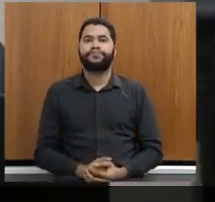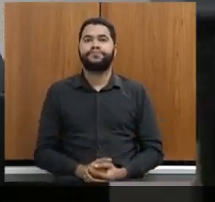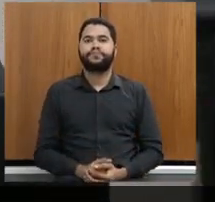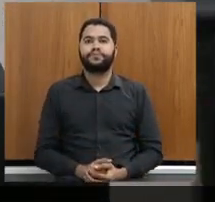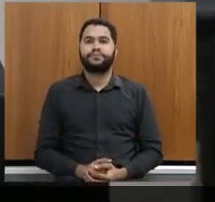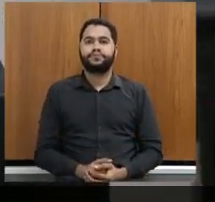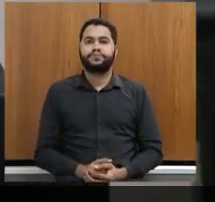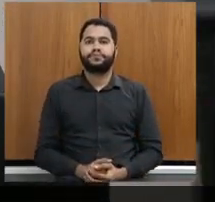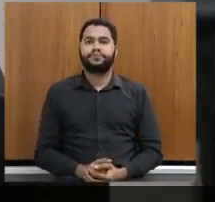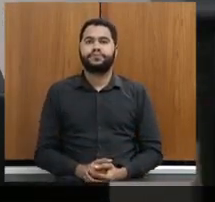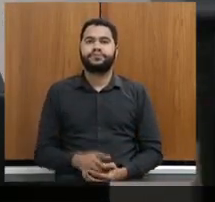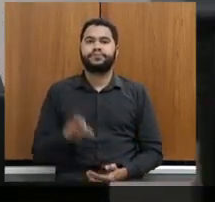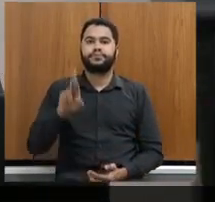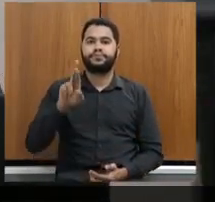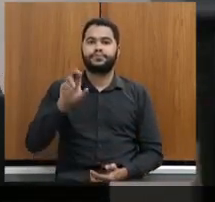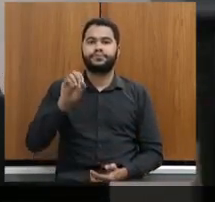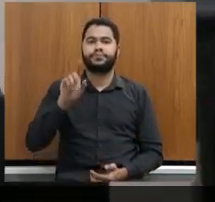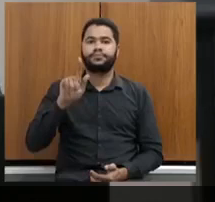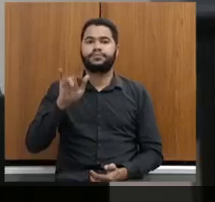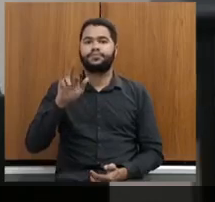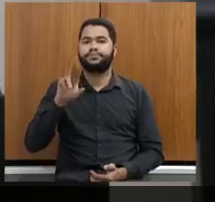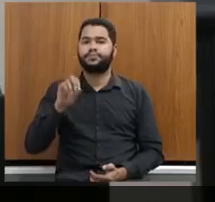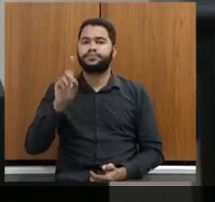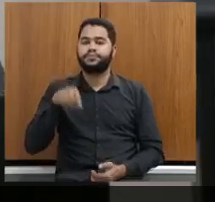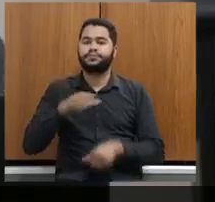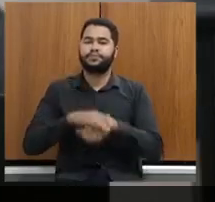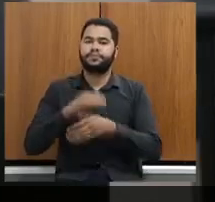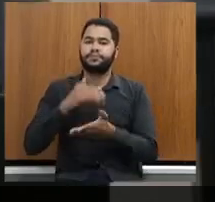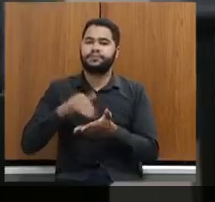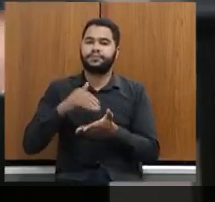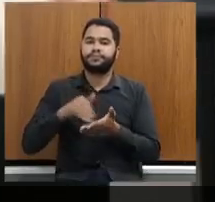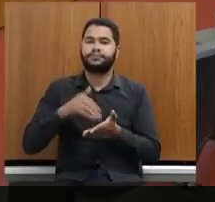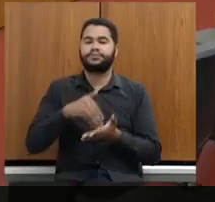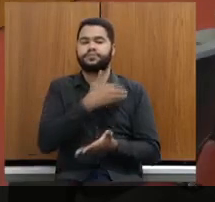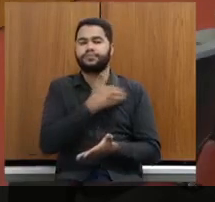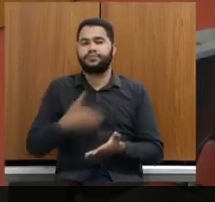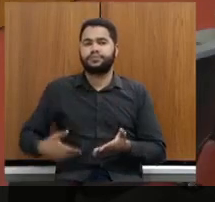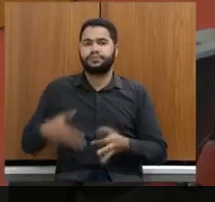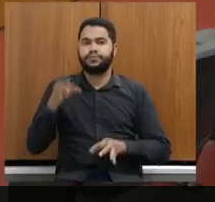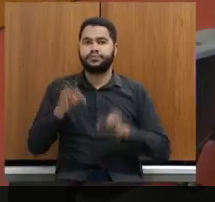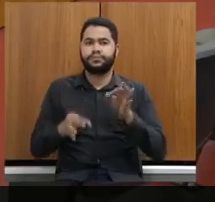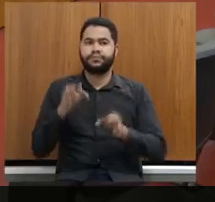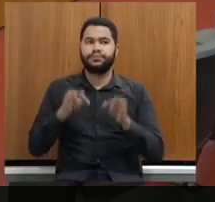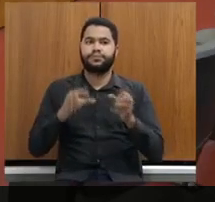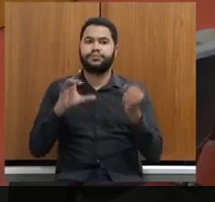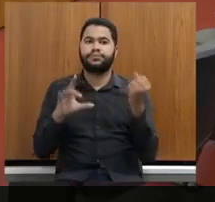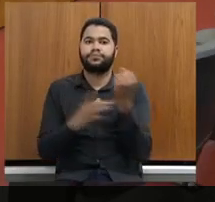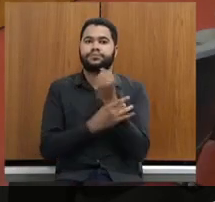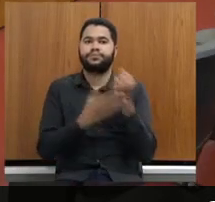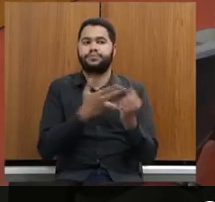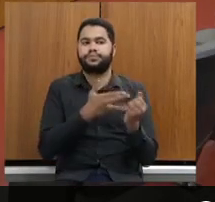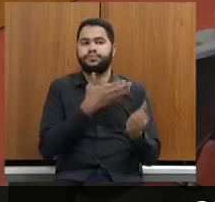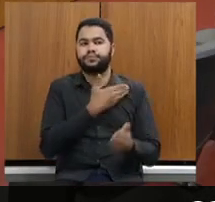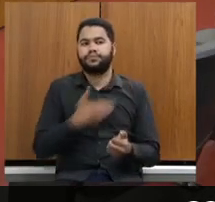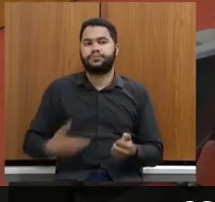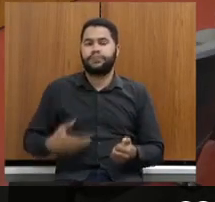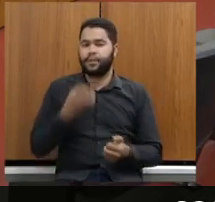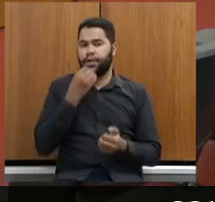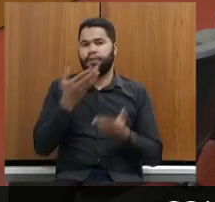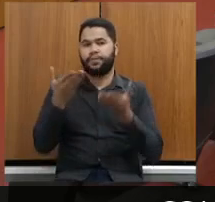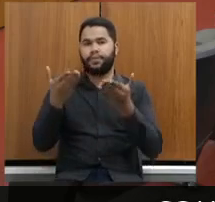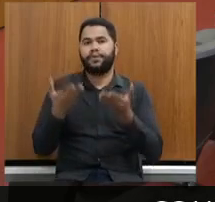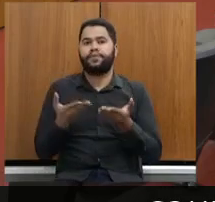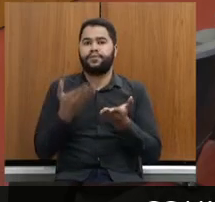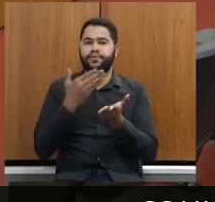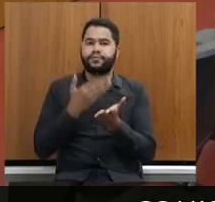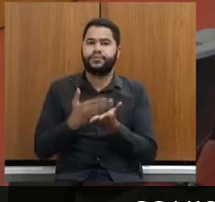e ao Dr Rogério Greco secretário de estado de justiça e Segurança Pública seja muito bem-vindo autor Rogério Greco que